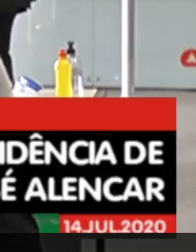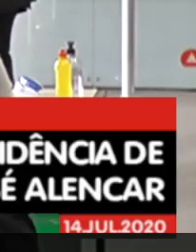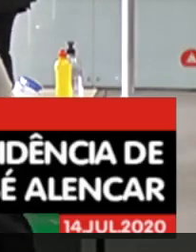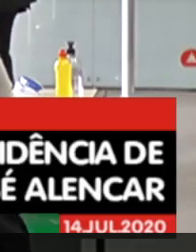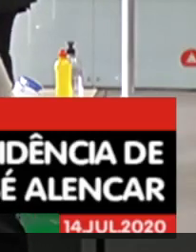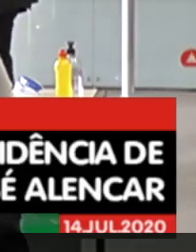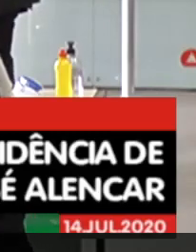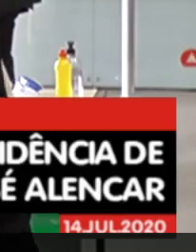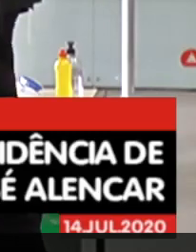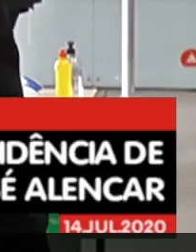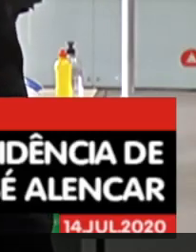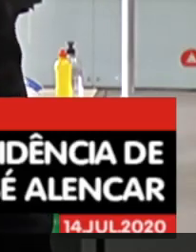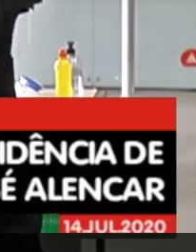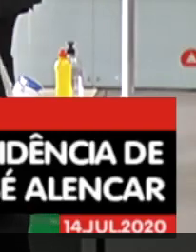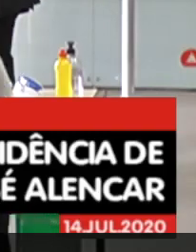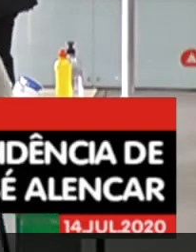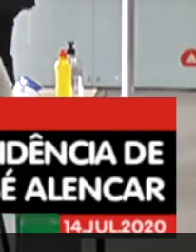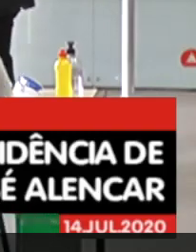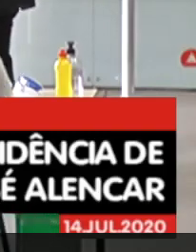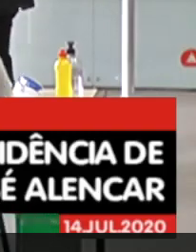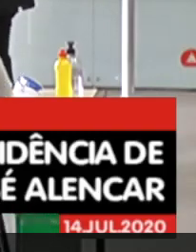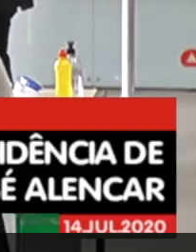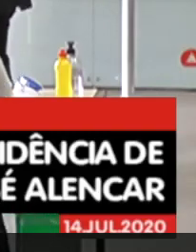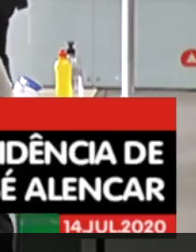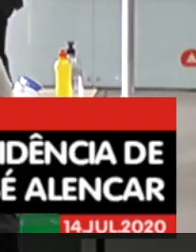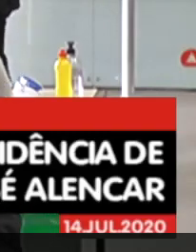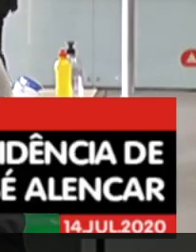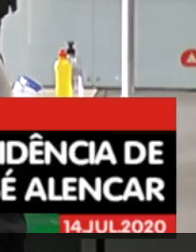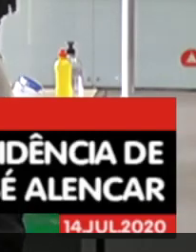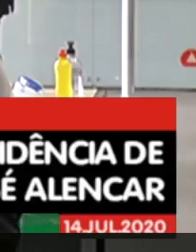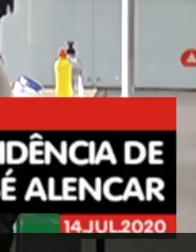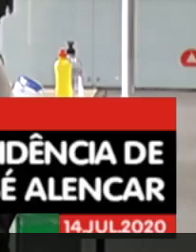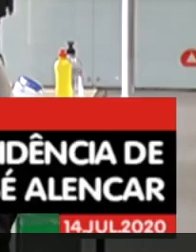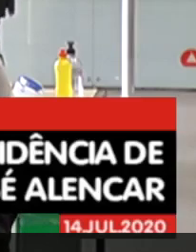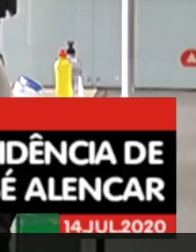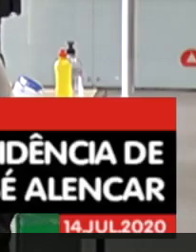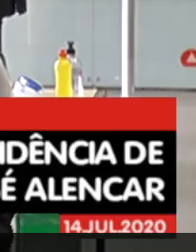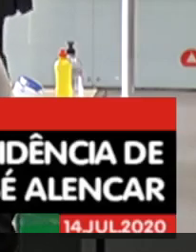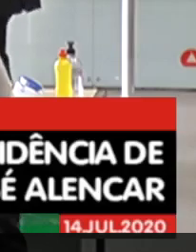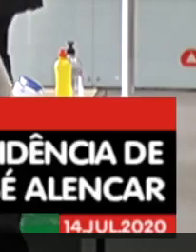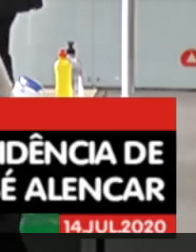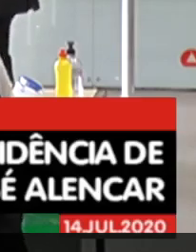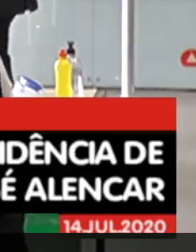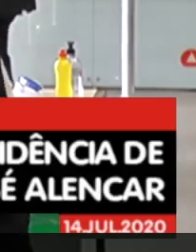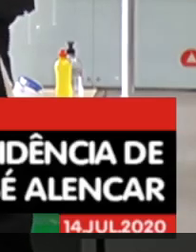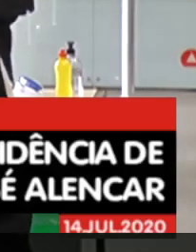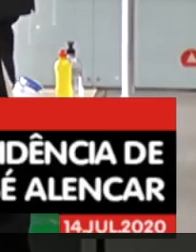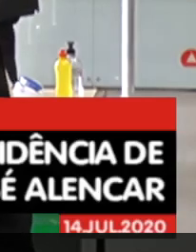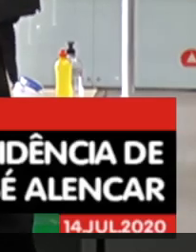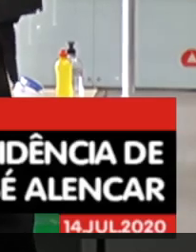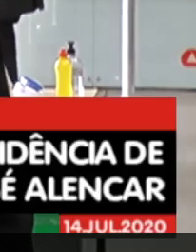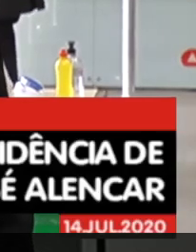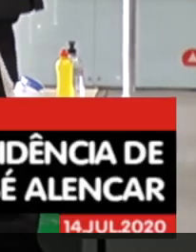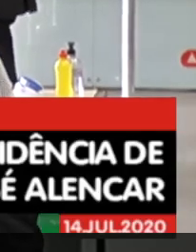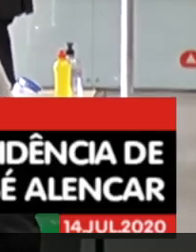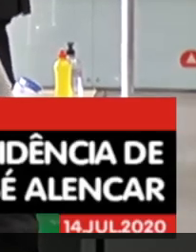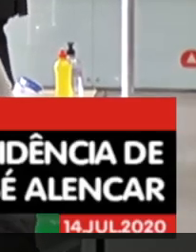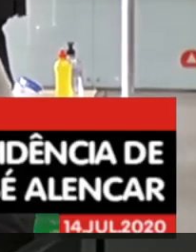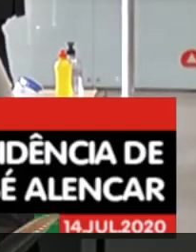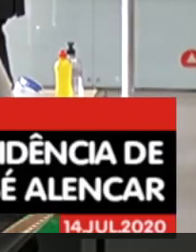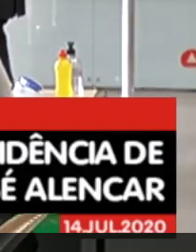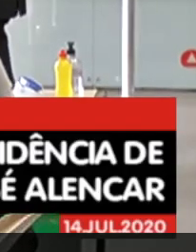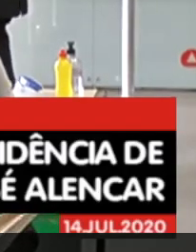atendo apenas aos assuntos previdenciários. Já está aqui ao meu lado mais um